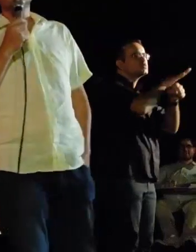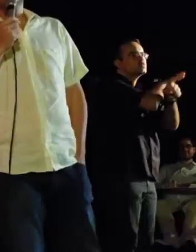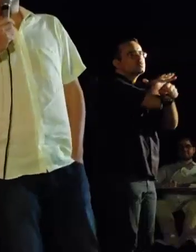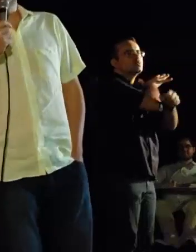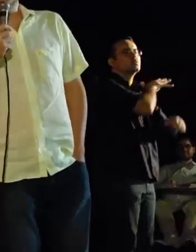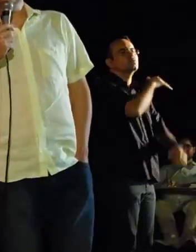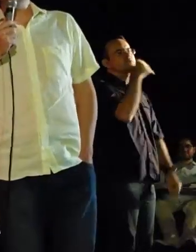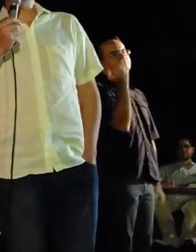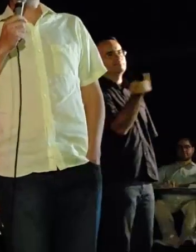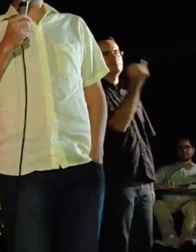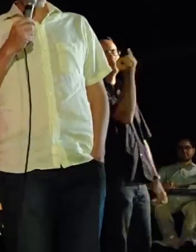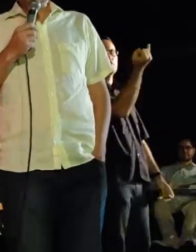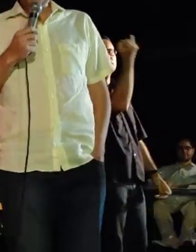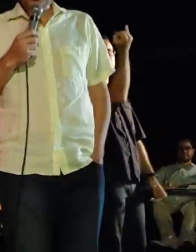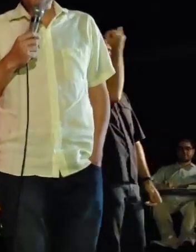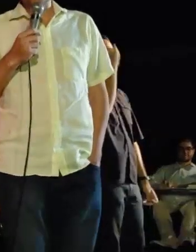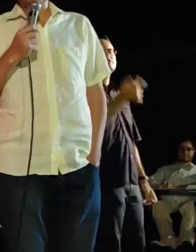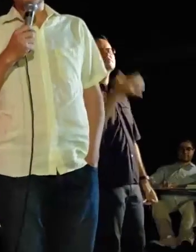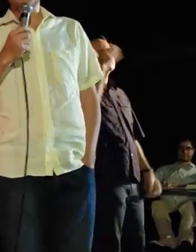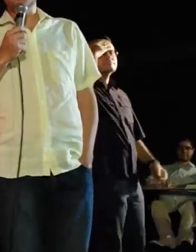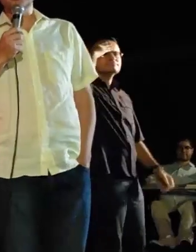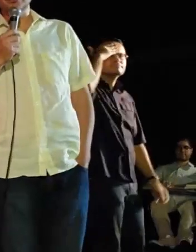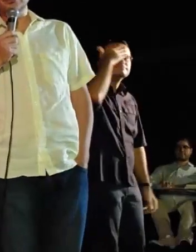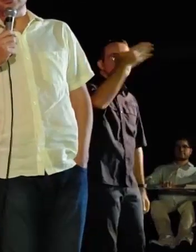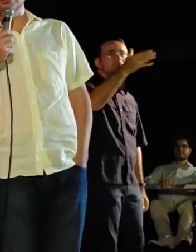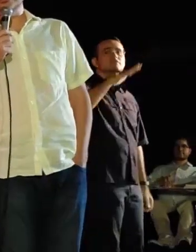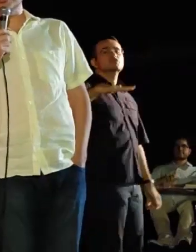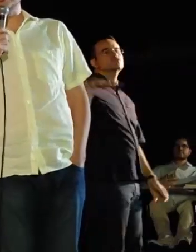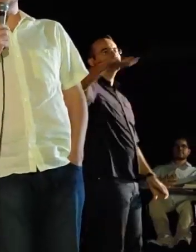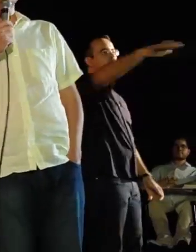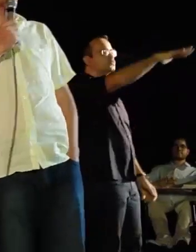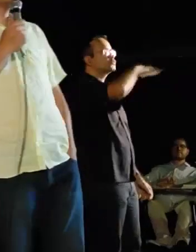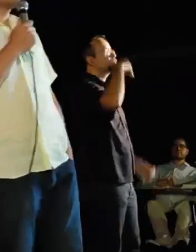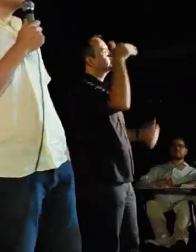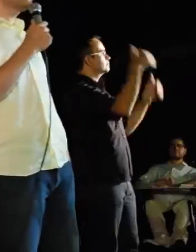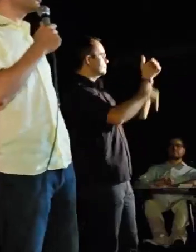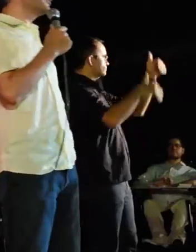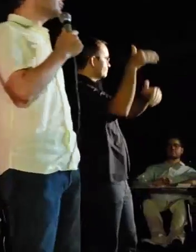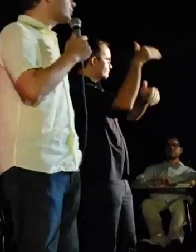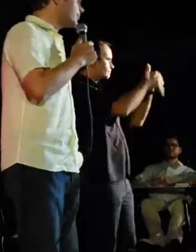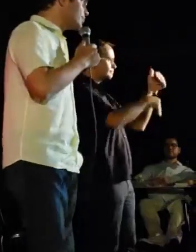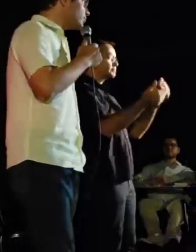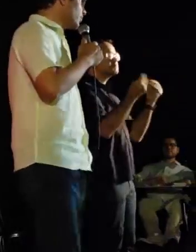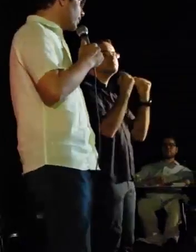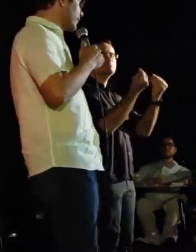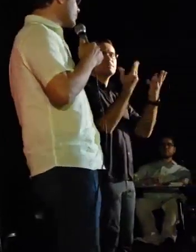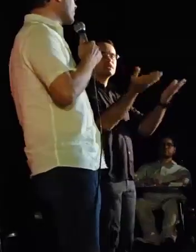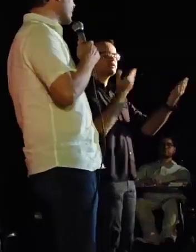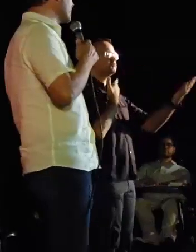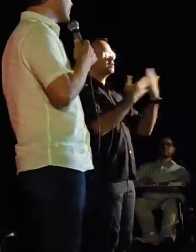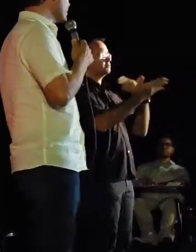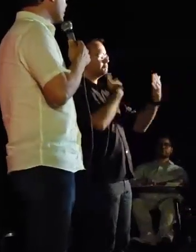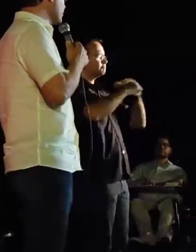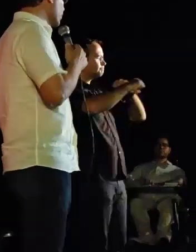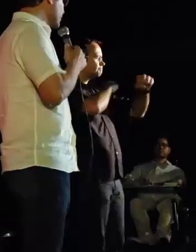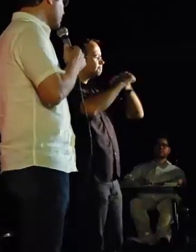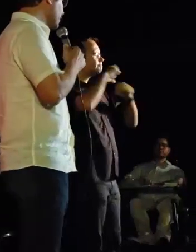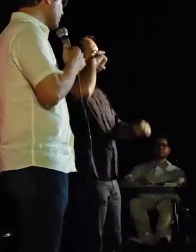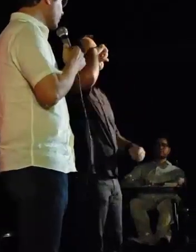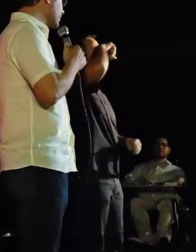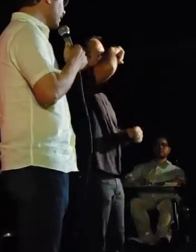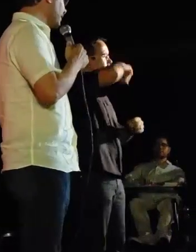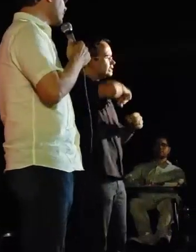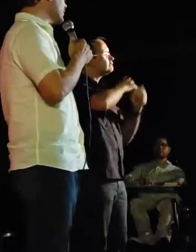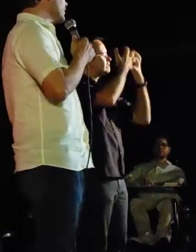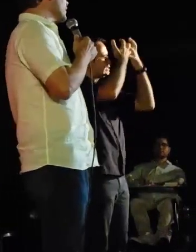importante. Primeiro, eu queria agradecer muito a presença de todos e de todas aqui, para a gente discutir um dos temas mais complexos e mais importantes